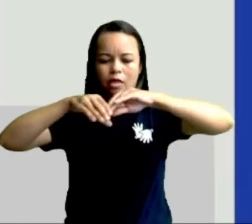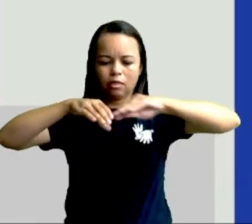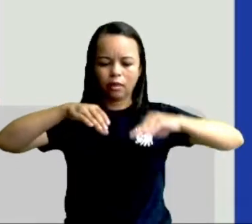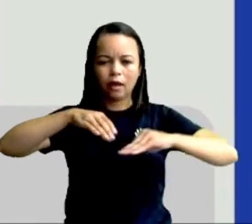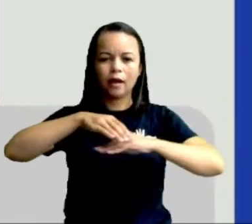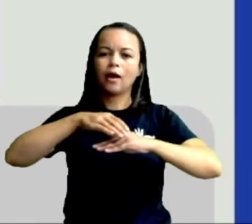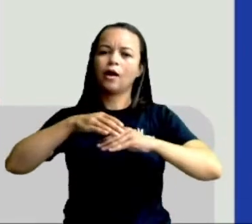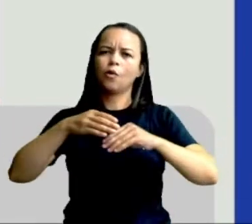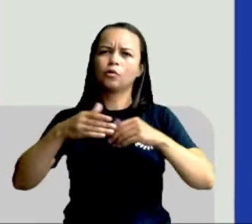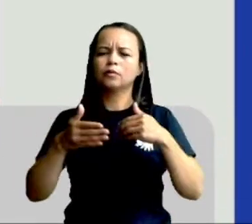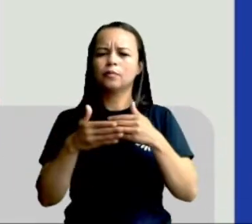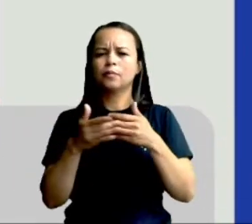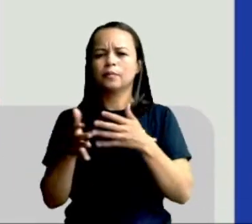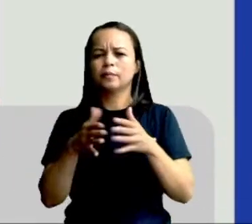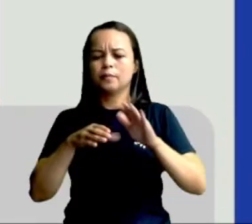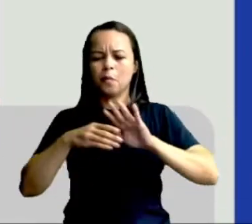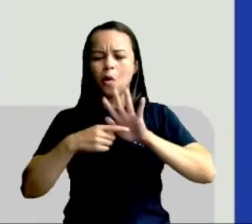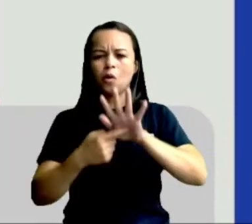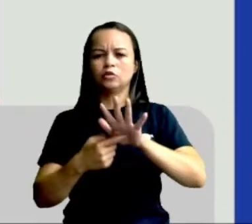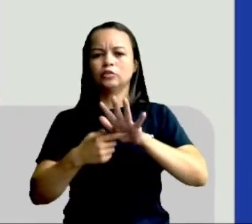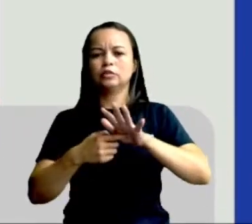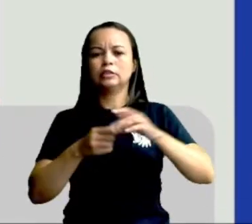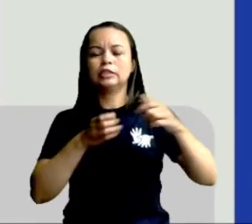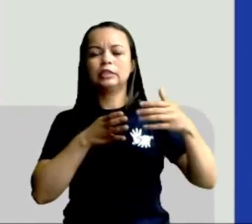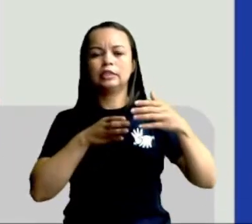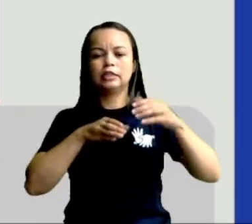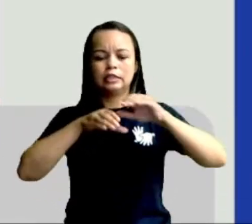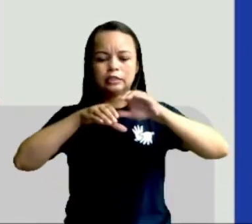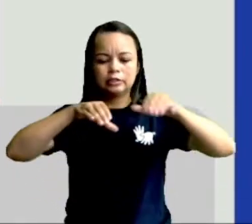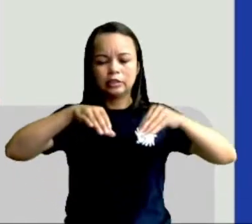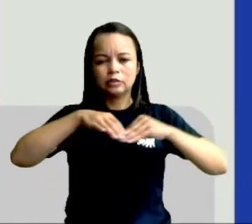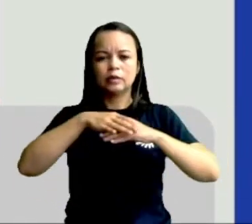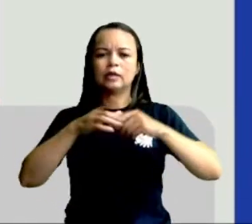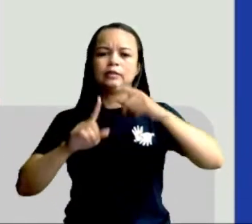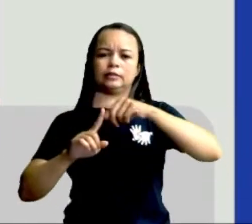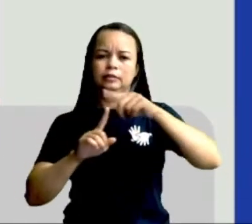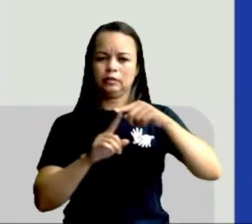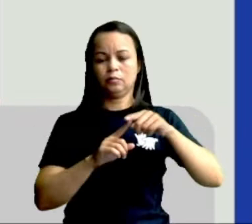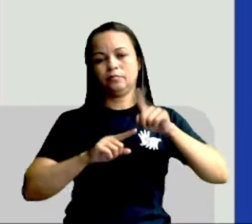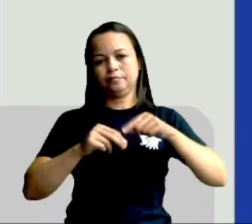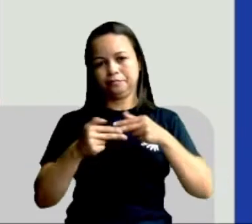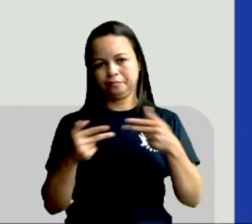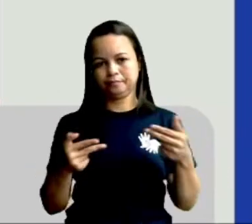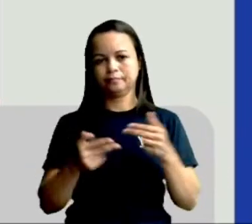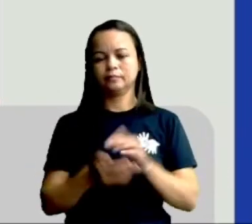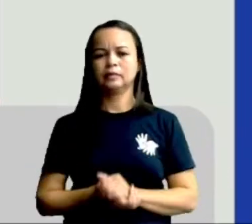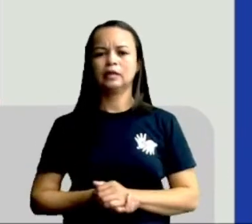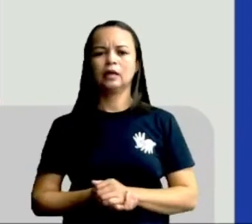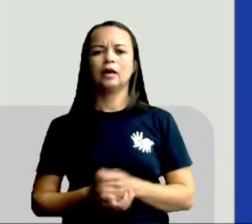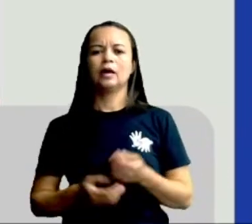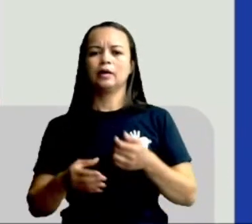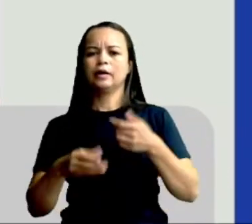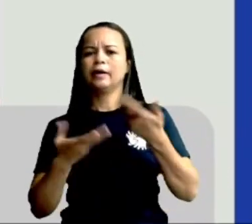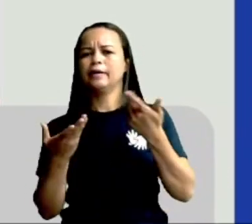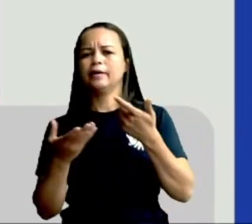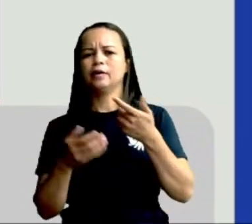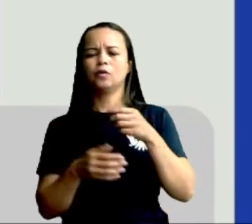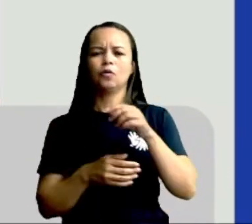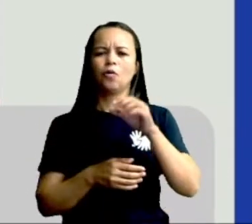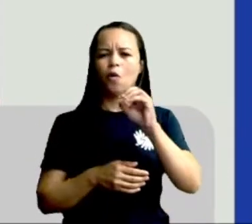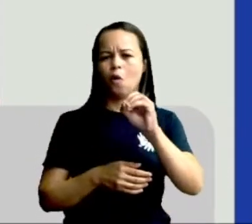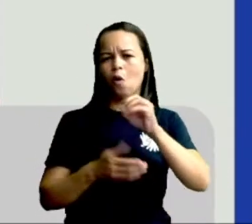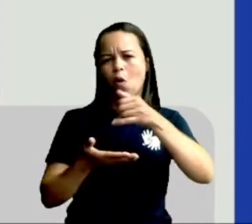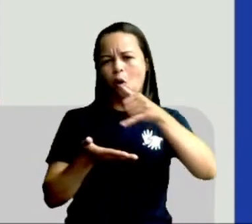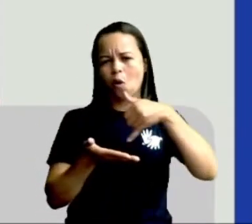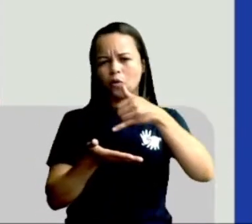até aparentemente mesmo, que transportam certo tipo de material. Gasoduto, gasolina,